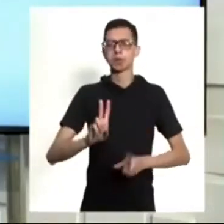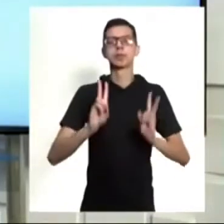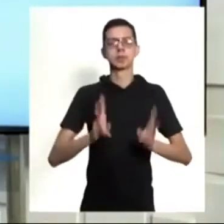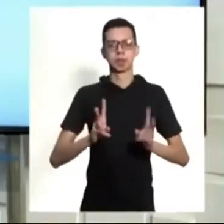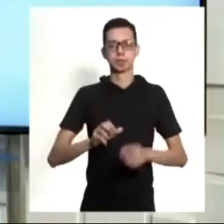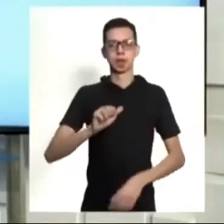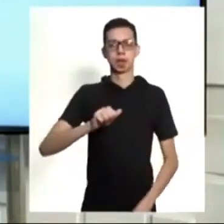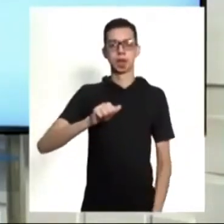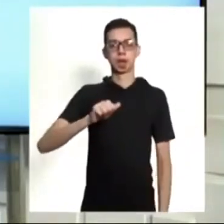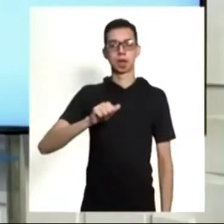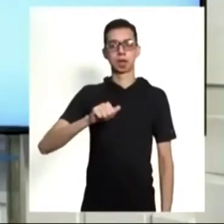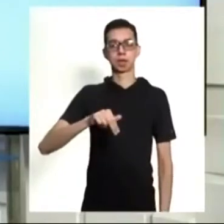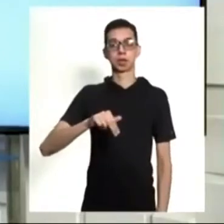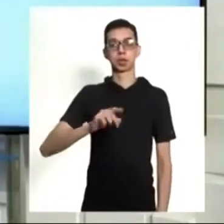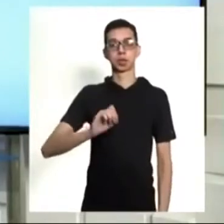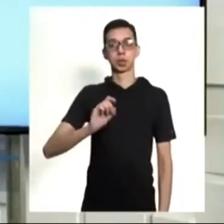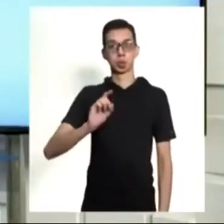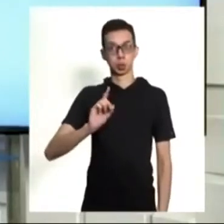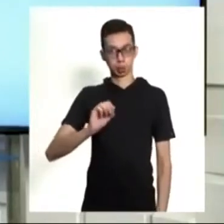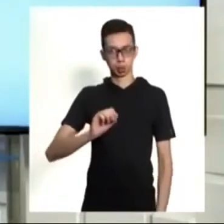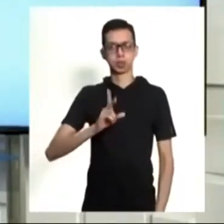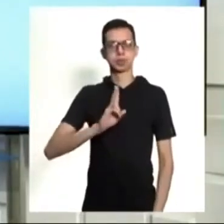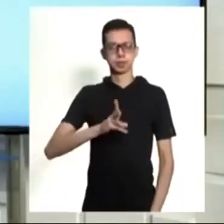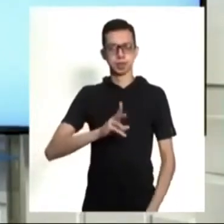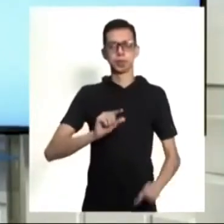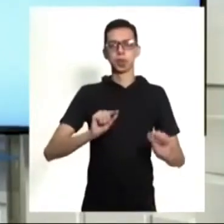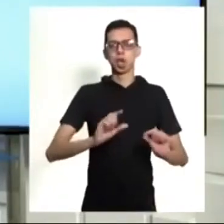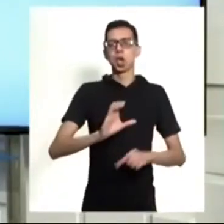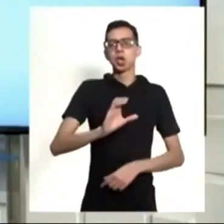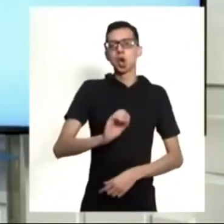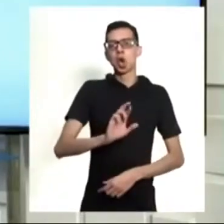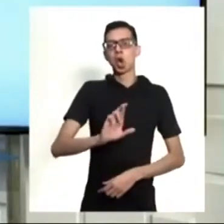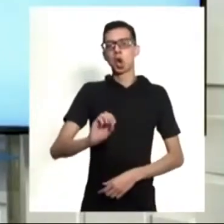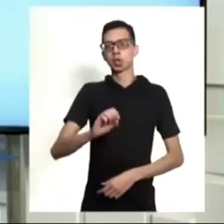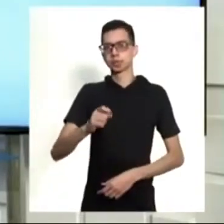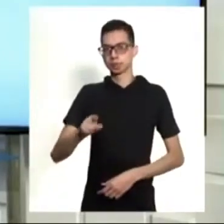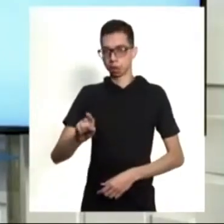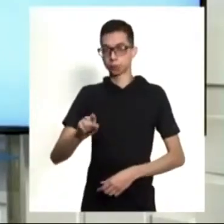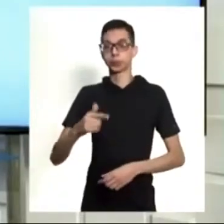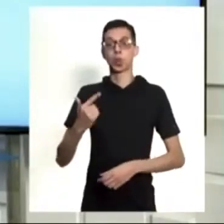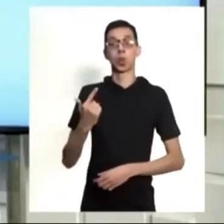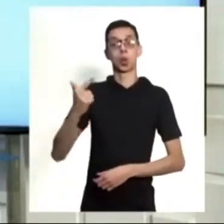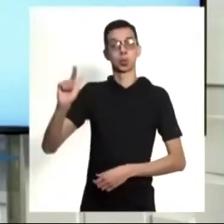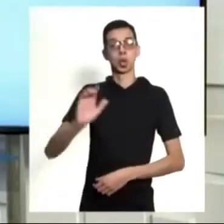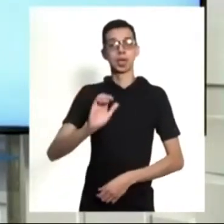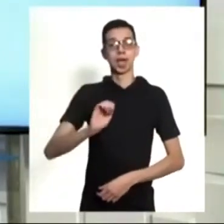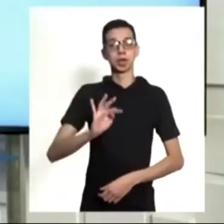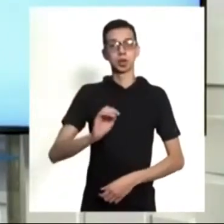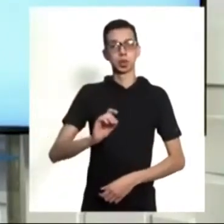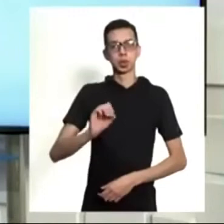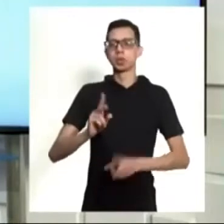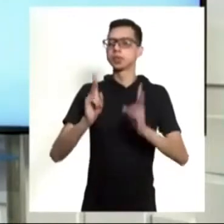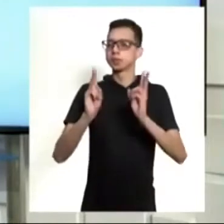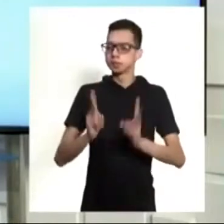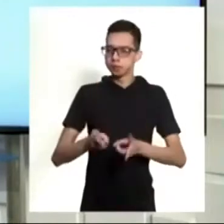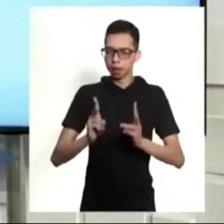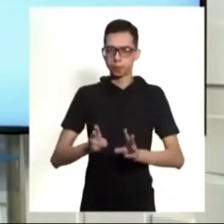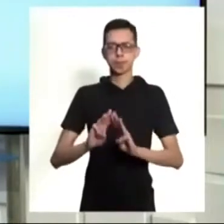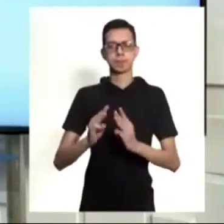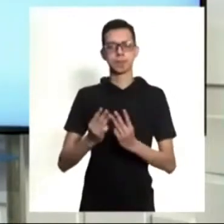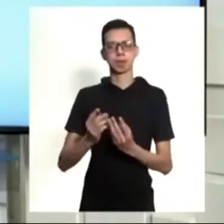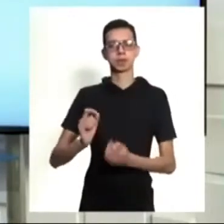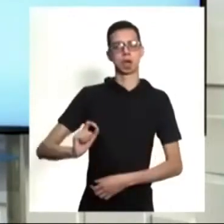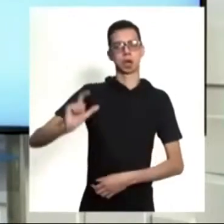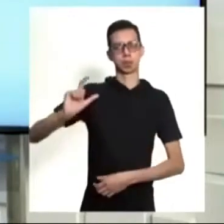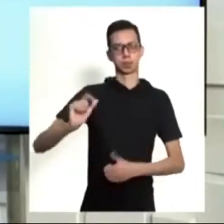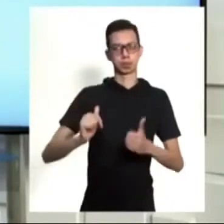sofrer corrosão, sempre o cátodo vai sofrer aumento de massa. Certo? É isso que acontece. Aí você fala, beleza, professor, o que eu posso fazer? Eu